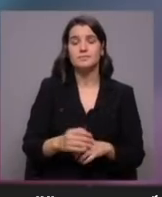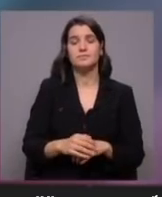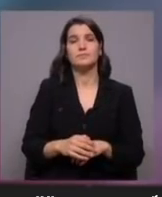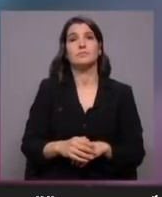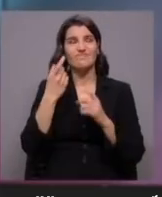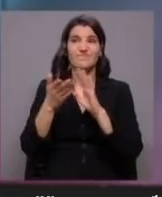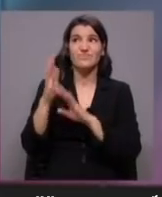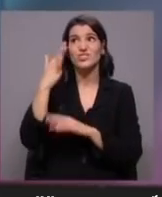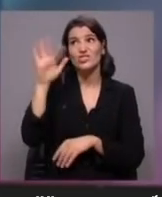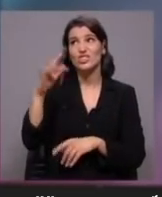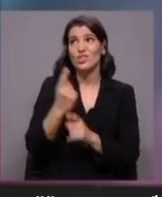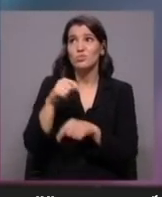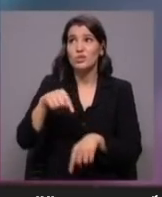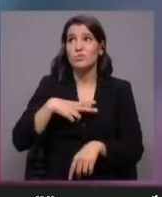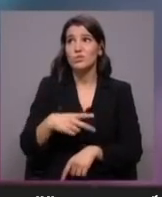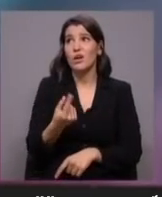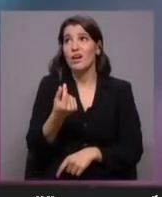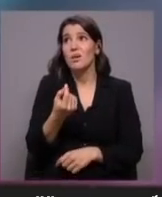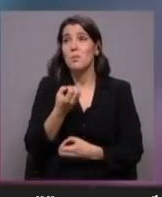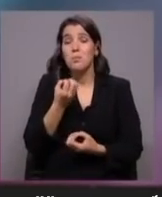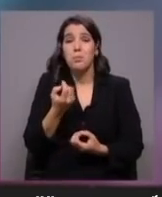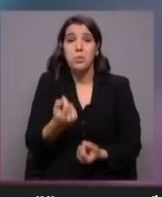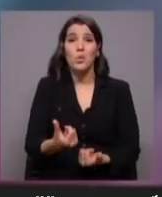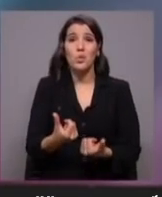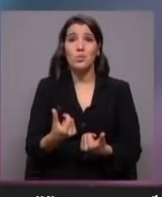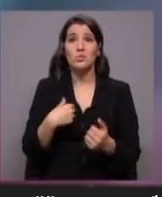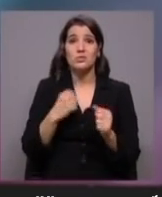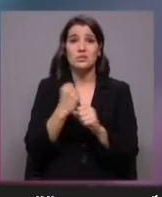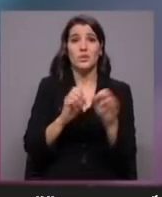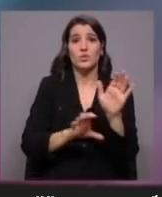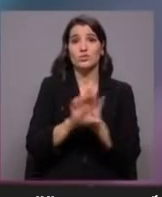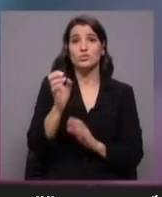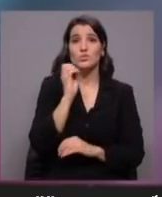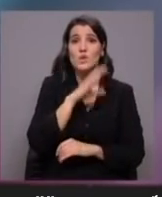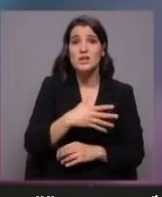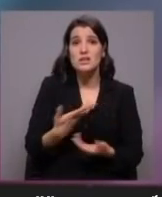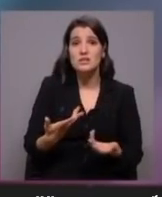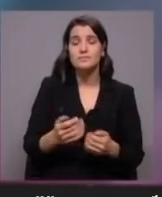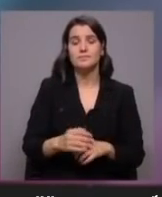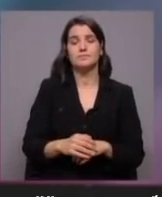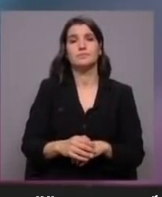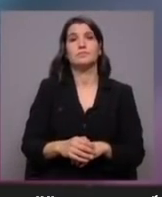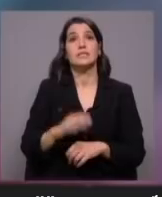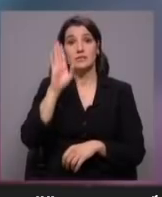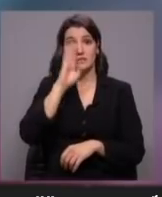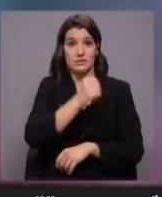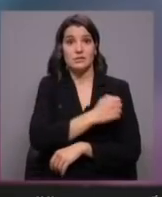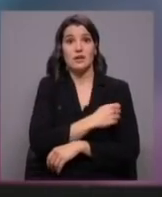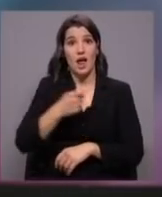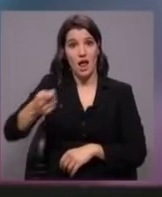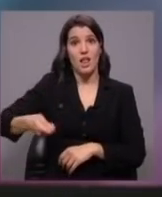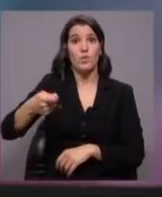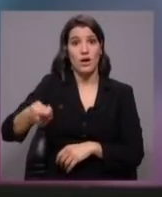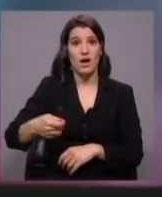Arrendarem uma casa, são baixos e não têm condições de trabalho. E aqueles que arrendarem uma casa, dois terços das